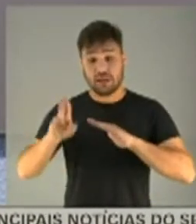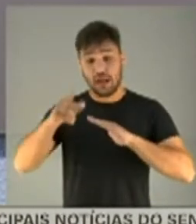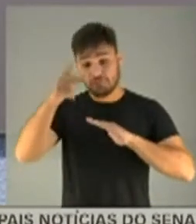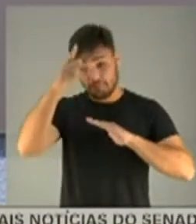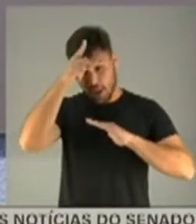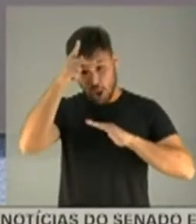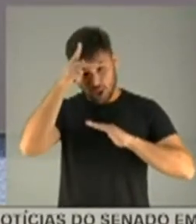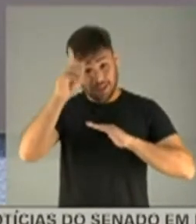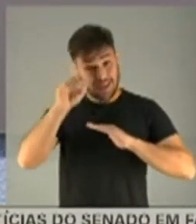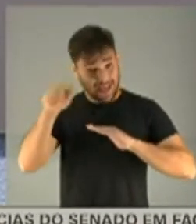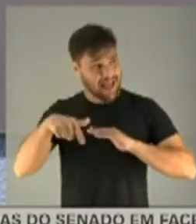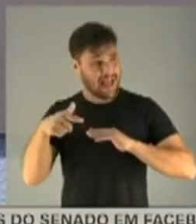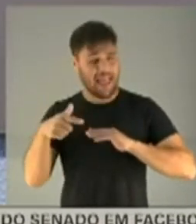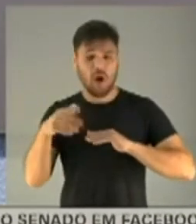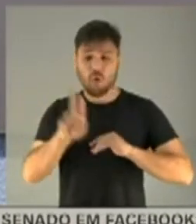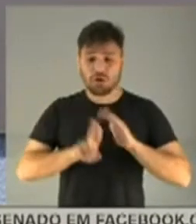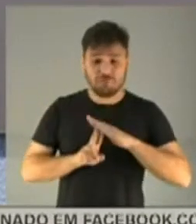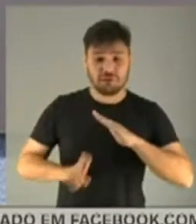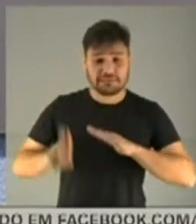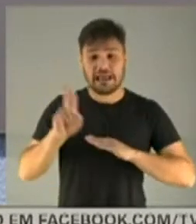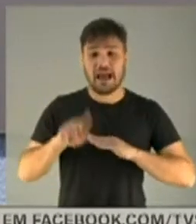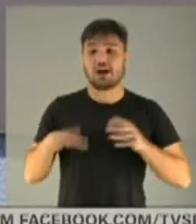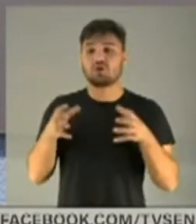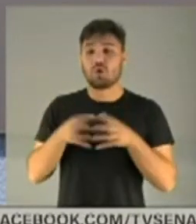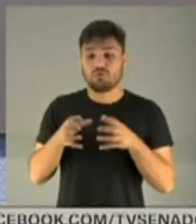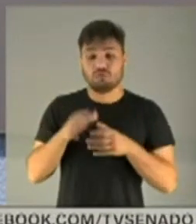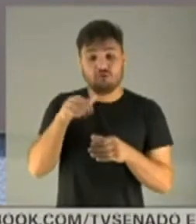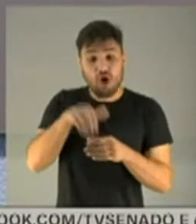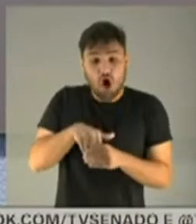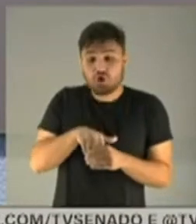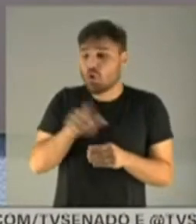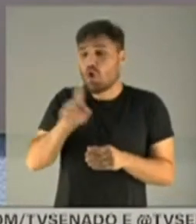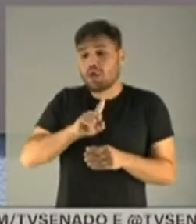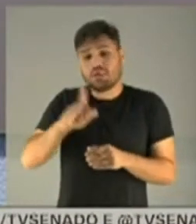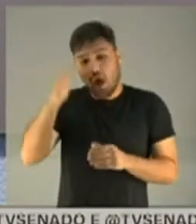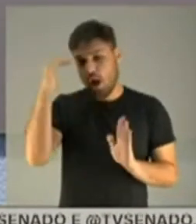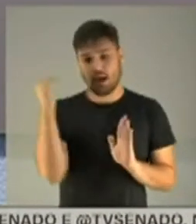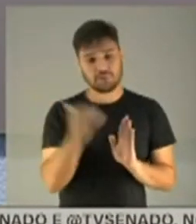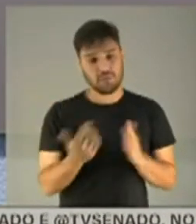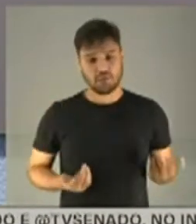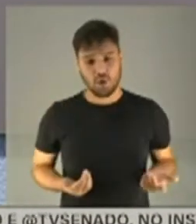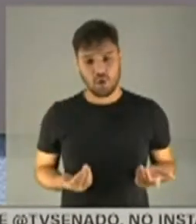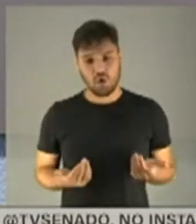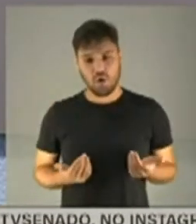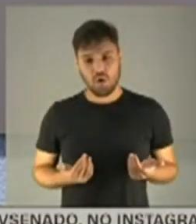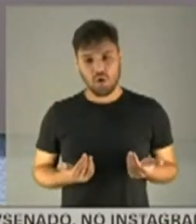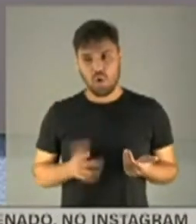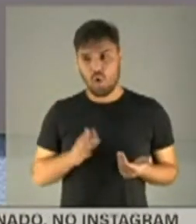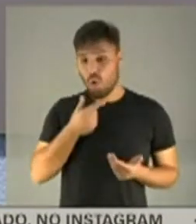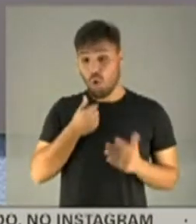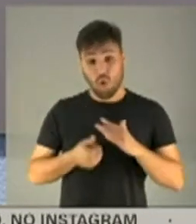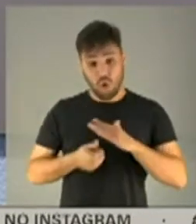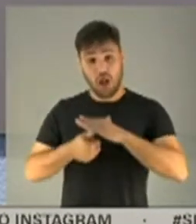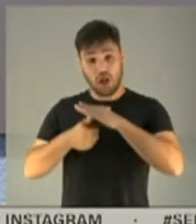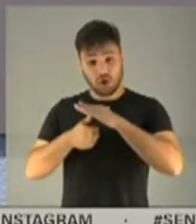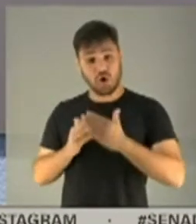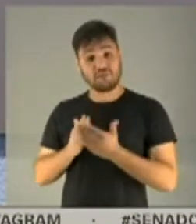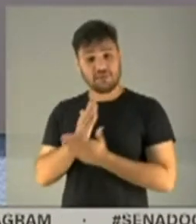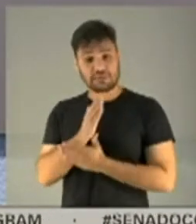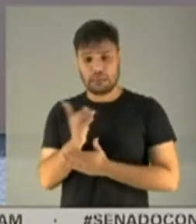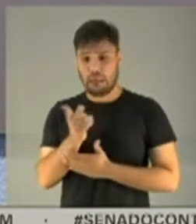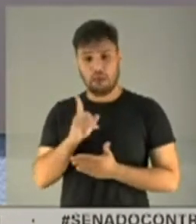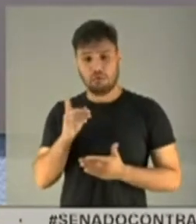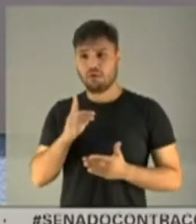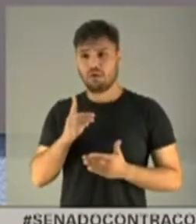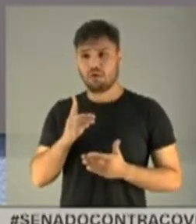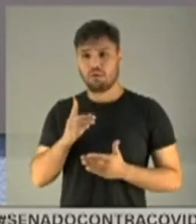Brasil, na qual o voto da comunidade não foi respeitado e não foi nomeado o reitor que venceu o processo